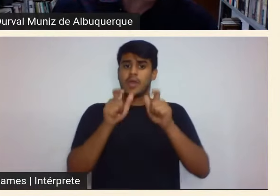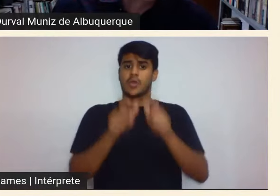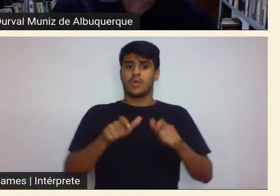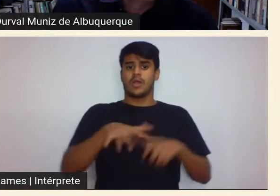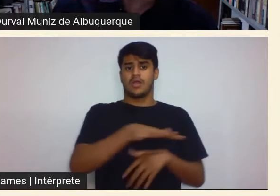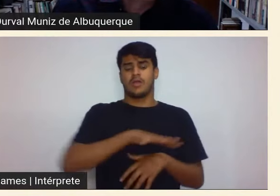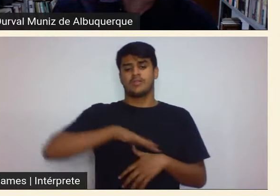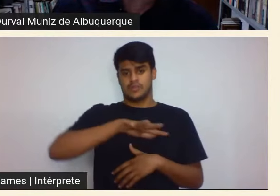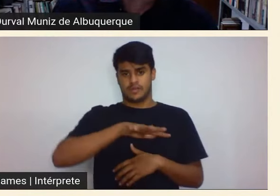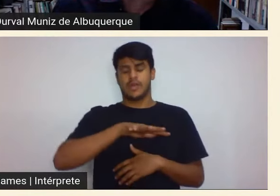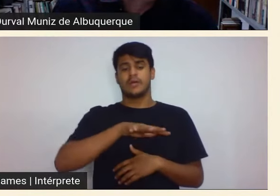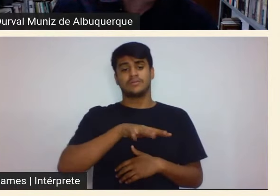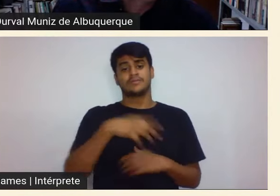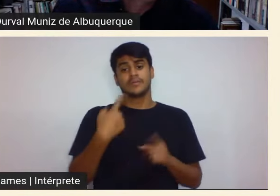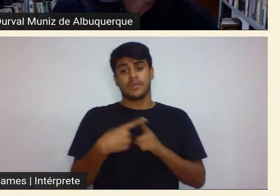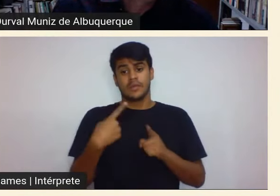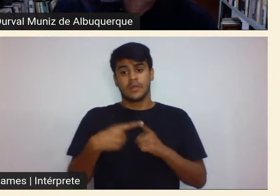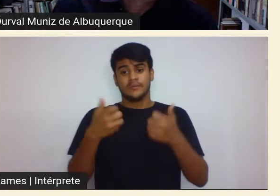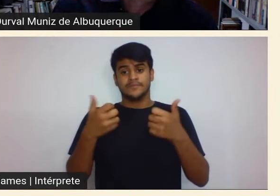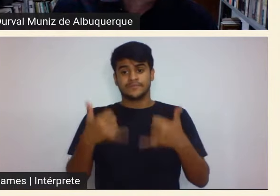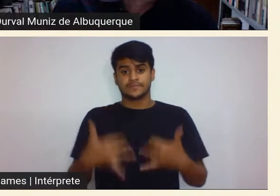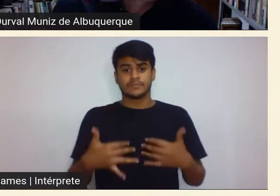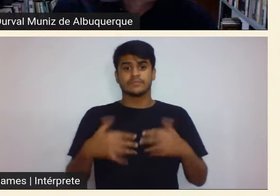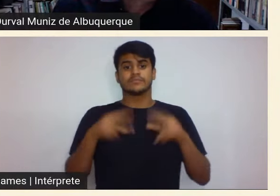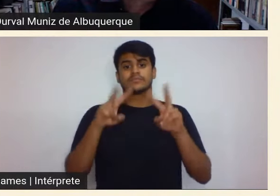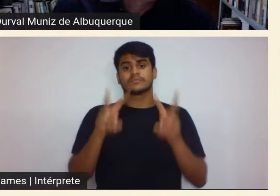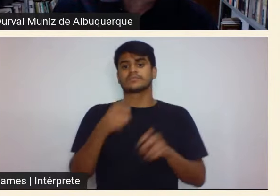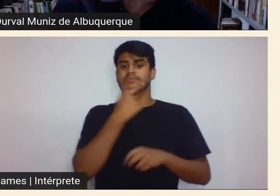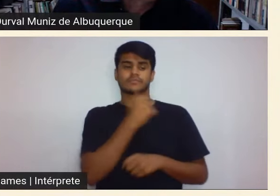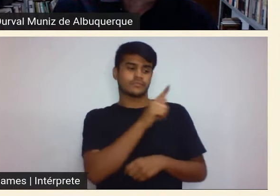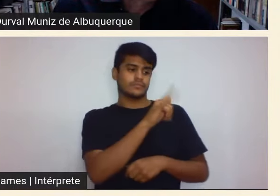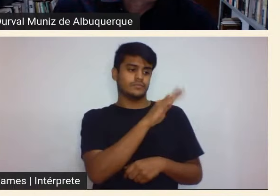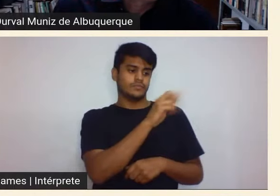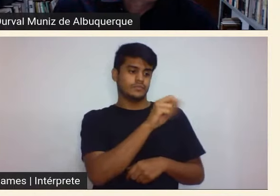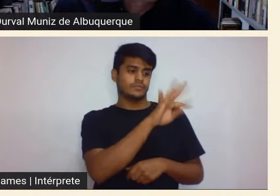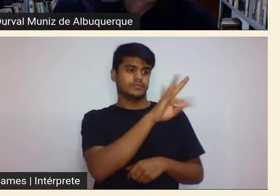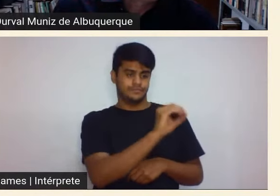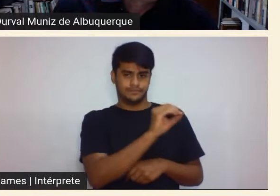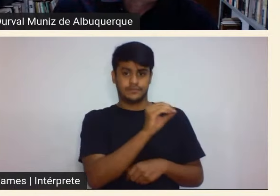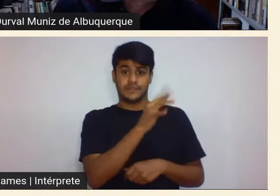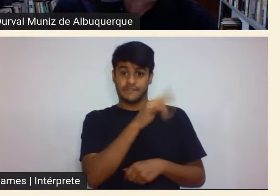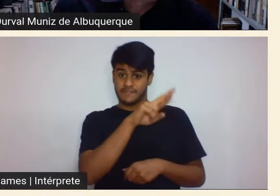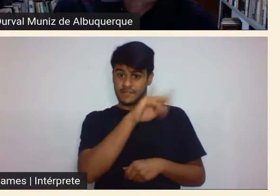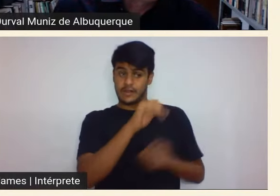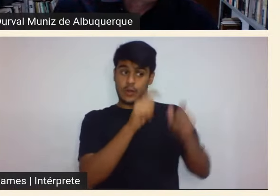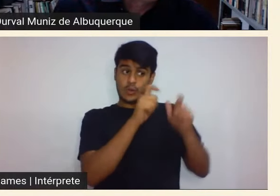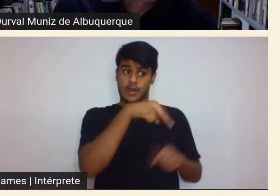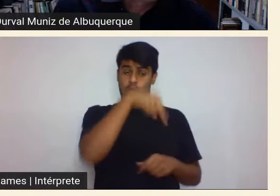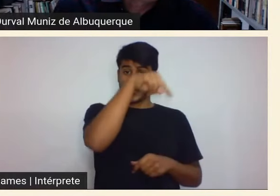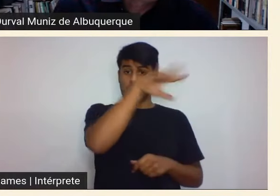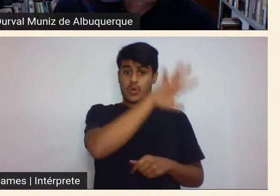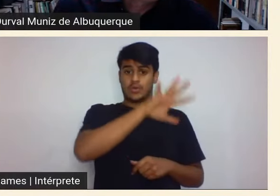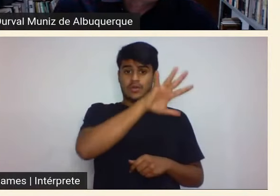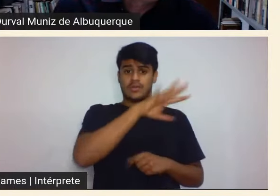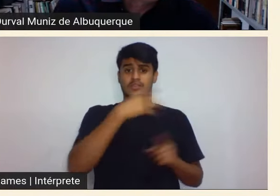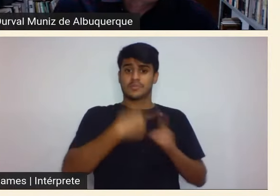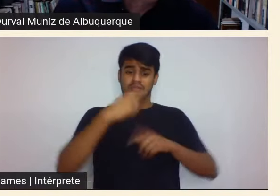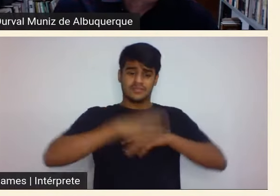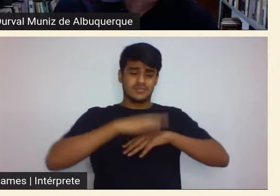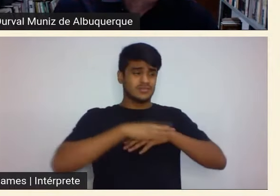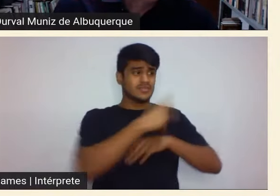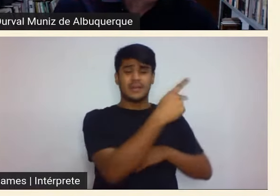está falando do papel de um Gilberto Freire dentro da região Nordeste, sendo um dos principais nomes